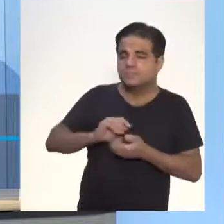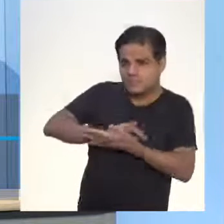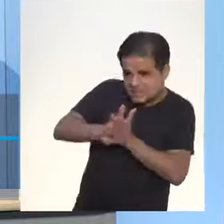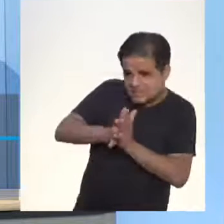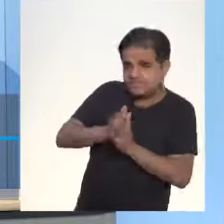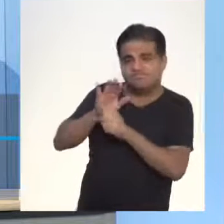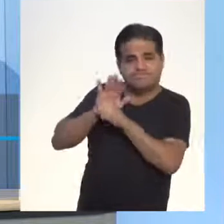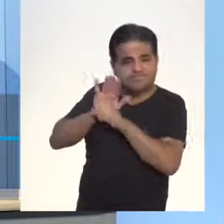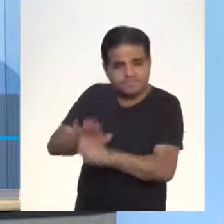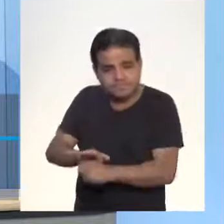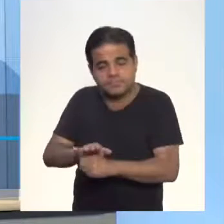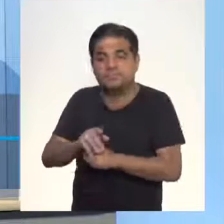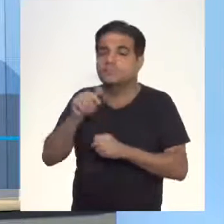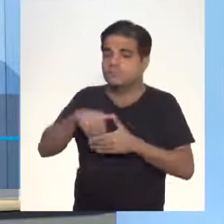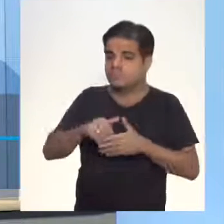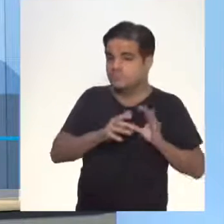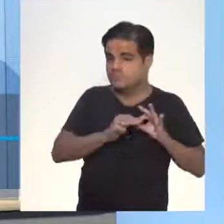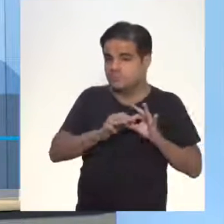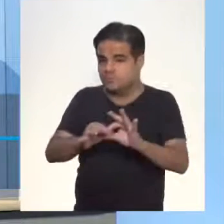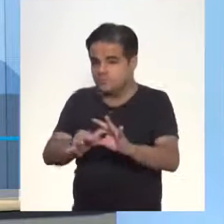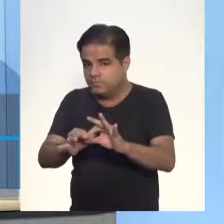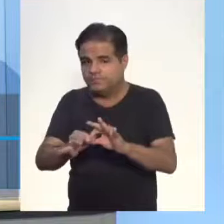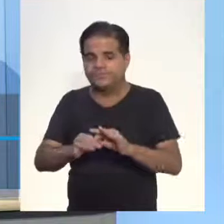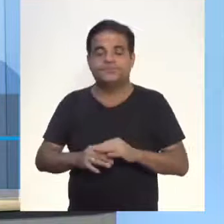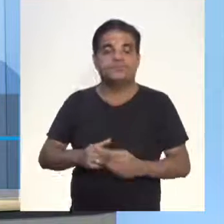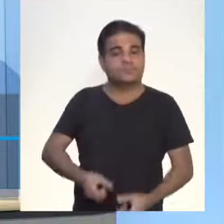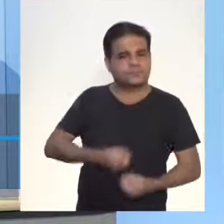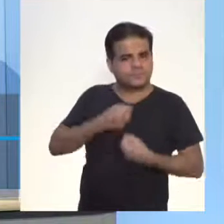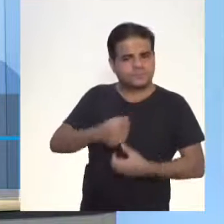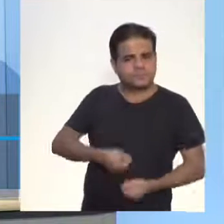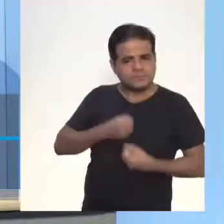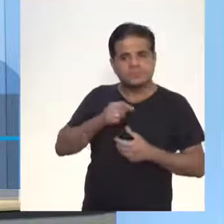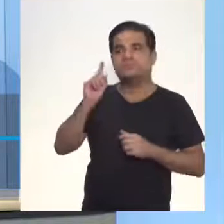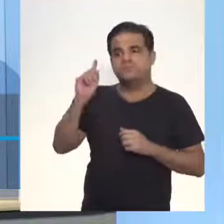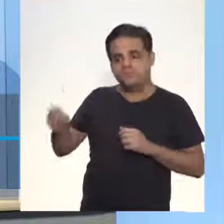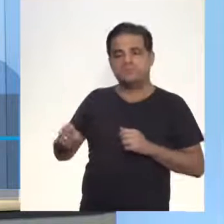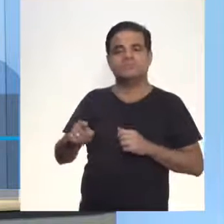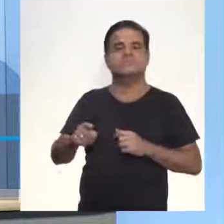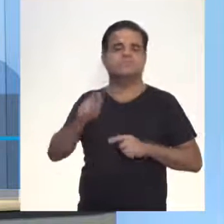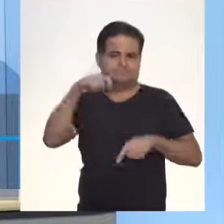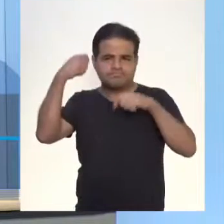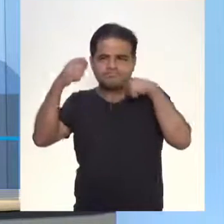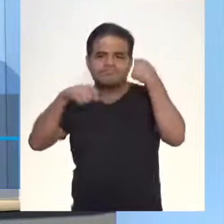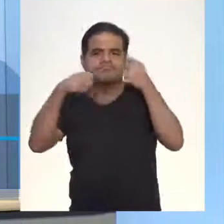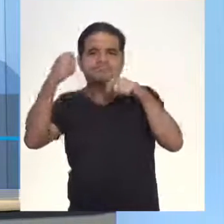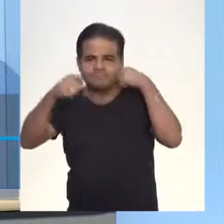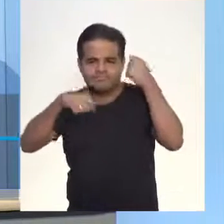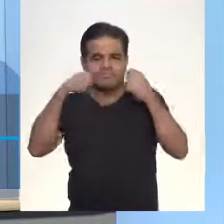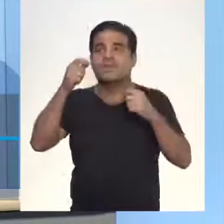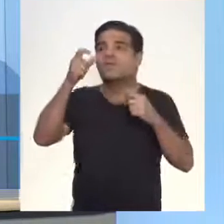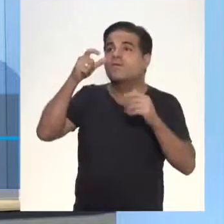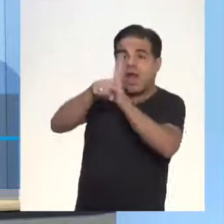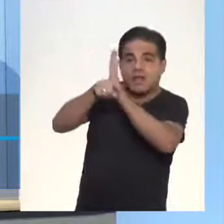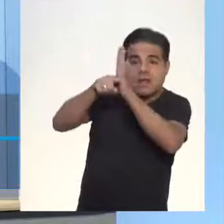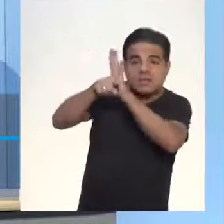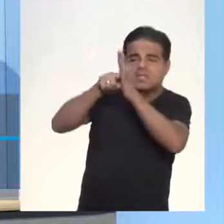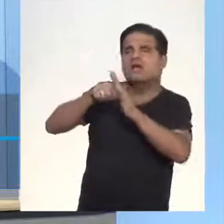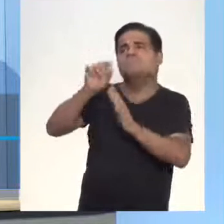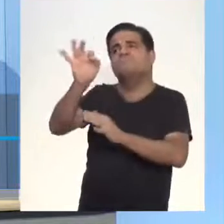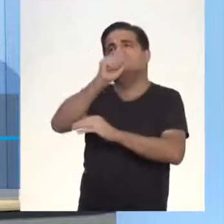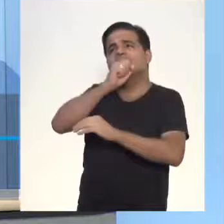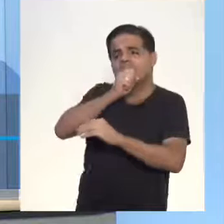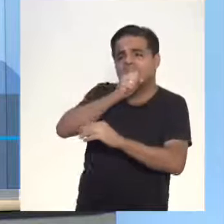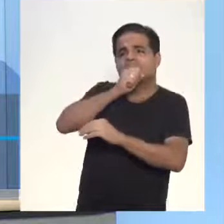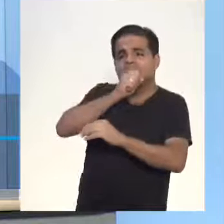marginalizado neste contexto, ok? E esse poema, ele cai muito no vestibular, né, professor Mauro? Para analisarmos, nossa, será que é